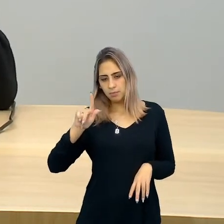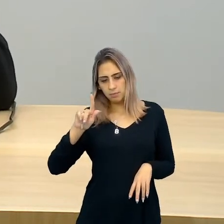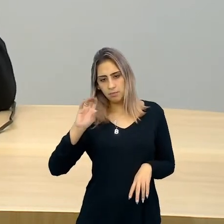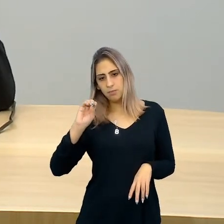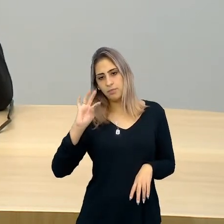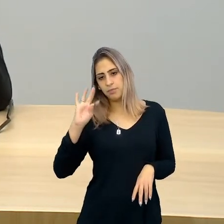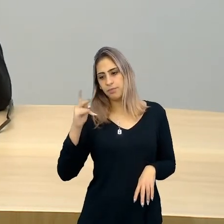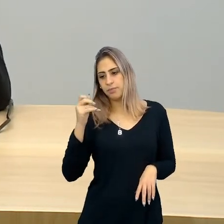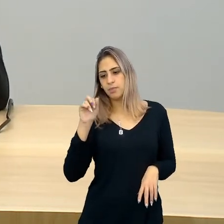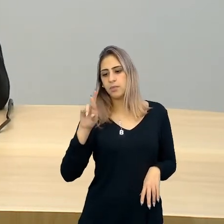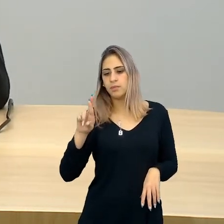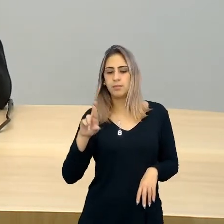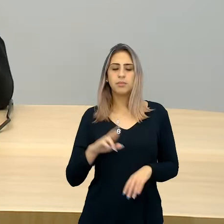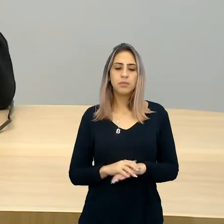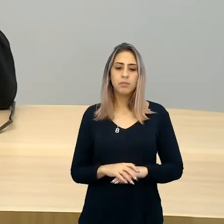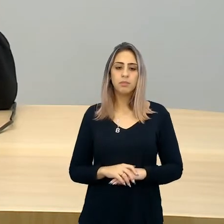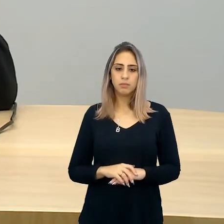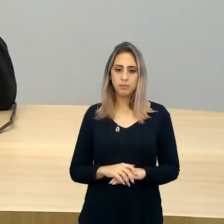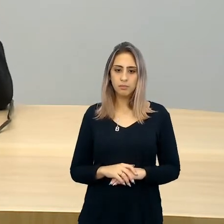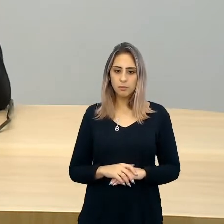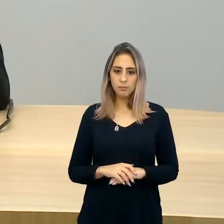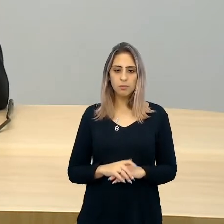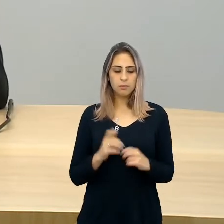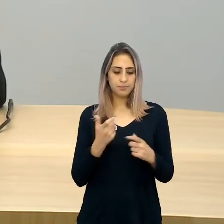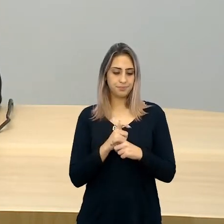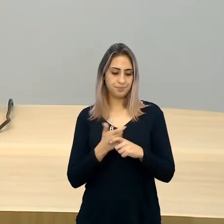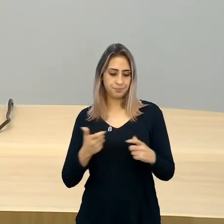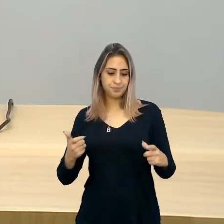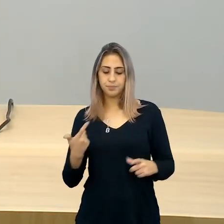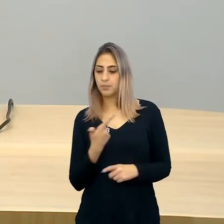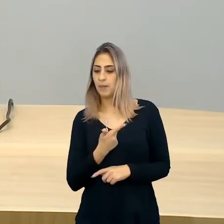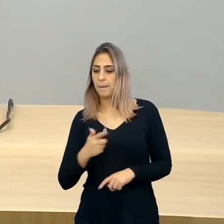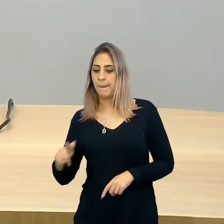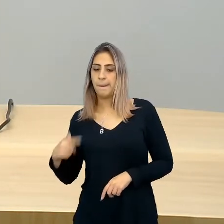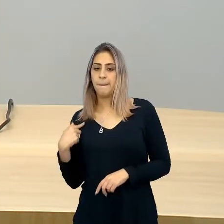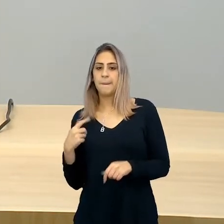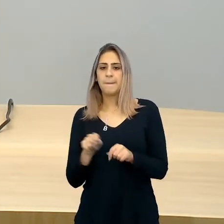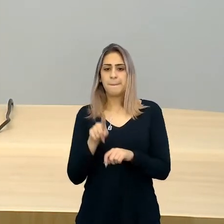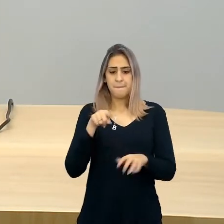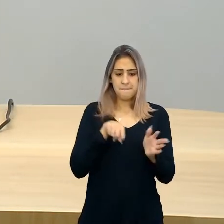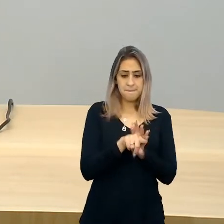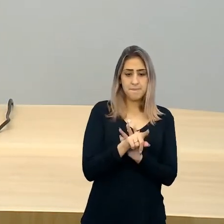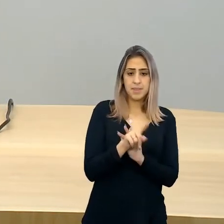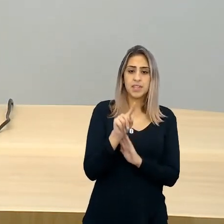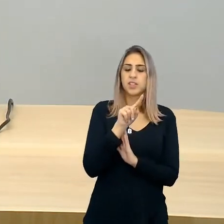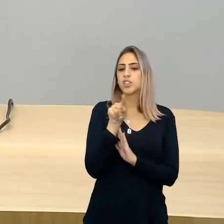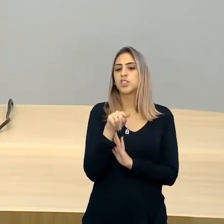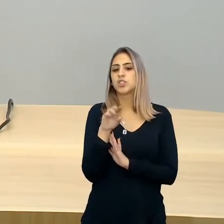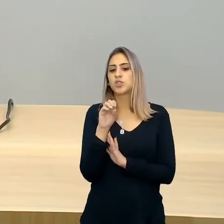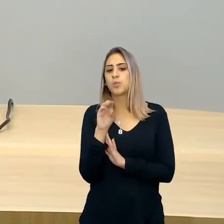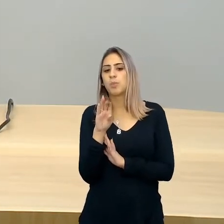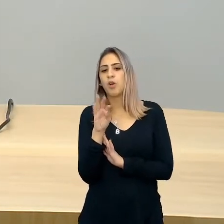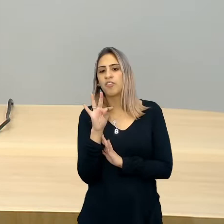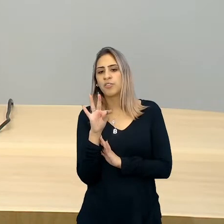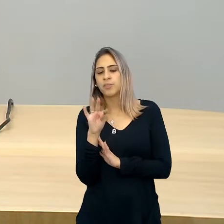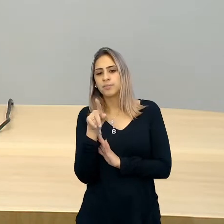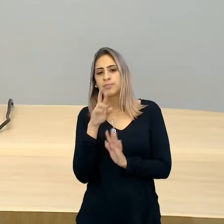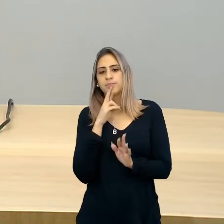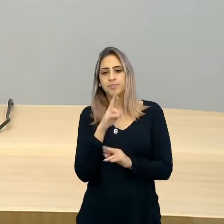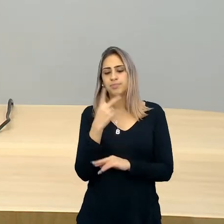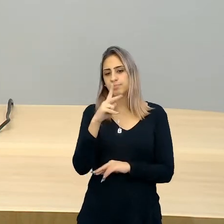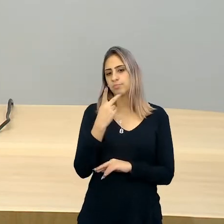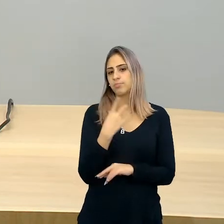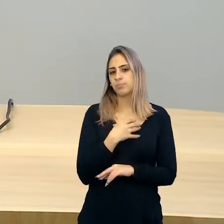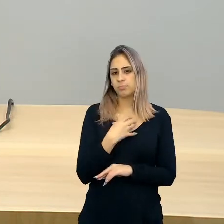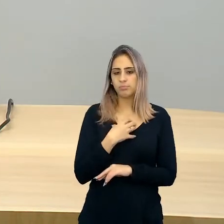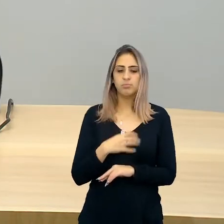grande outro. E por que o grande outro? Se a gente fizer essa pergunta para a Zuboff, ela vai responder da seguinte